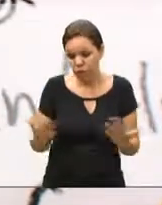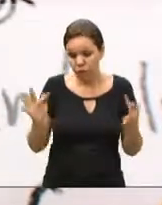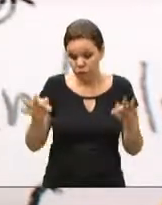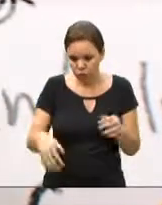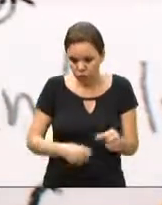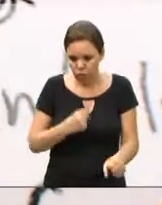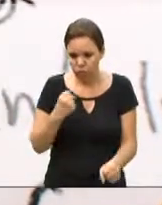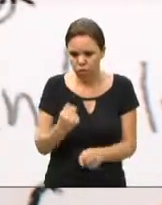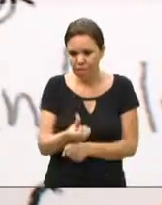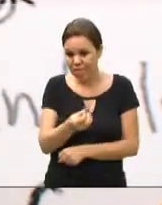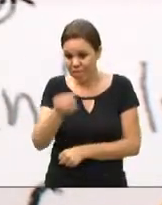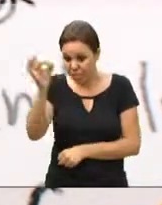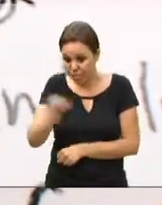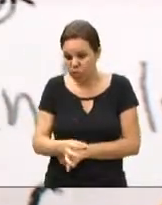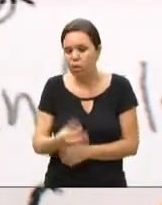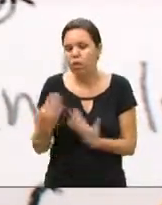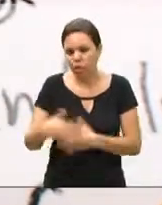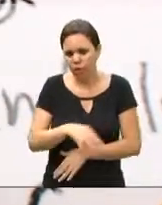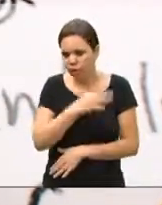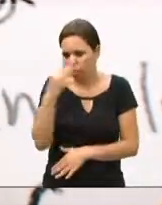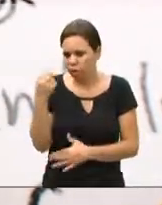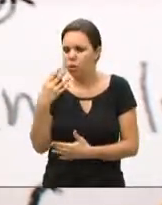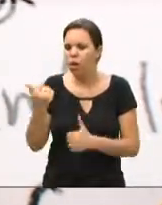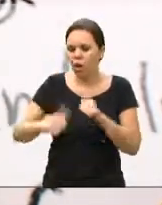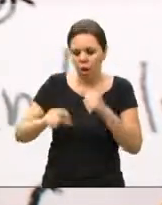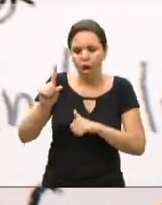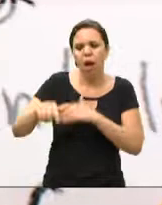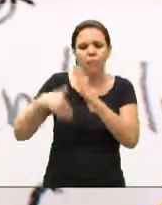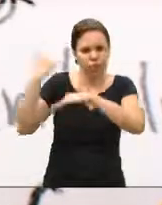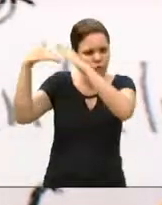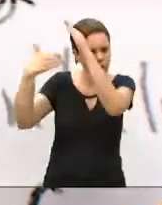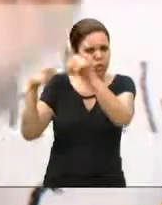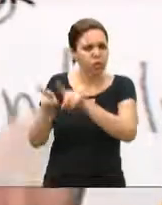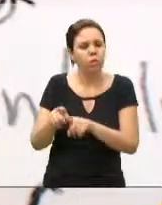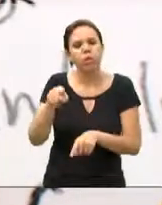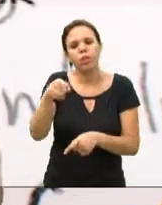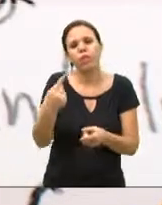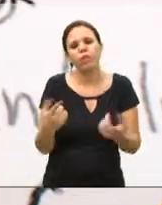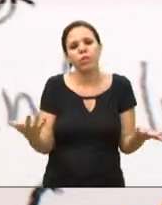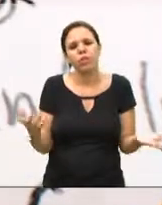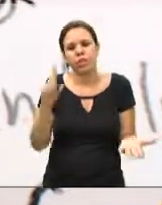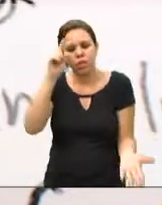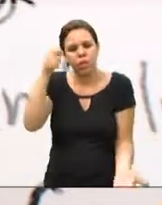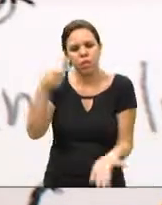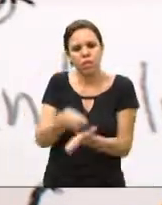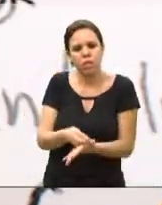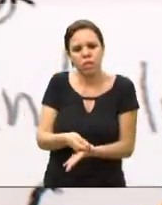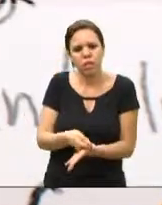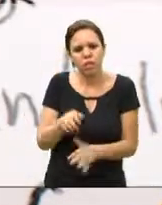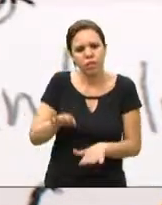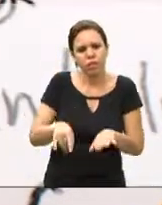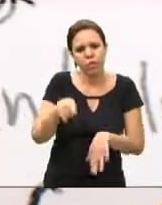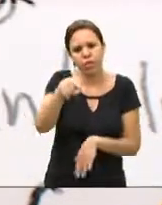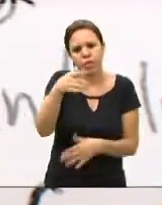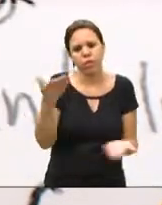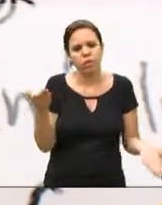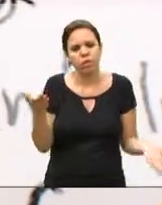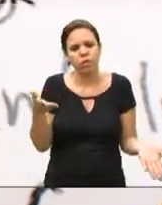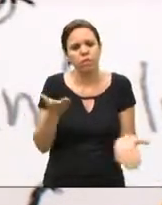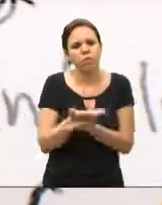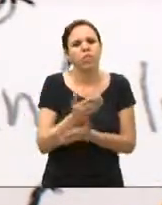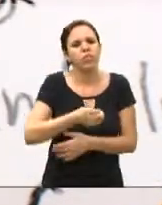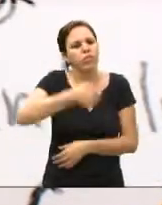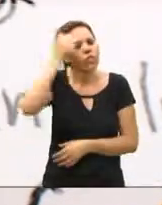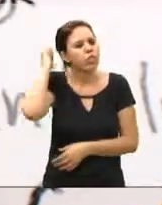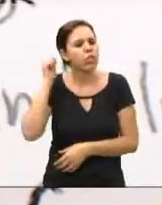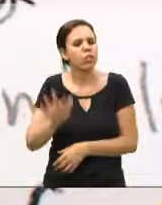eu estou acertando 60% da prova. Então, avaliar essa evolução. Por quê? Para você tomar essa decisão. Porque, às vezes, você passa num vestibular que,